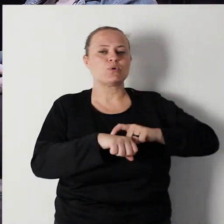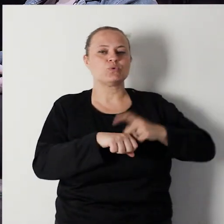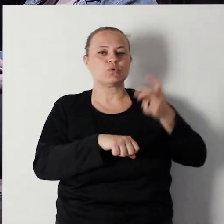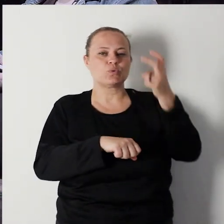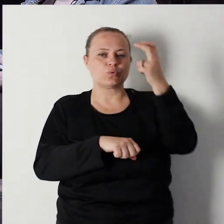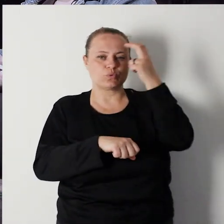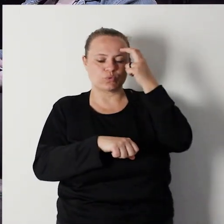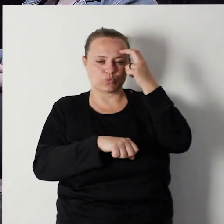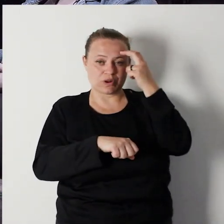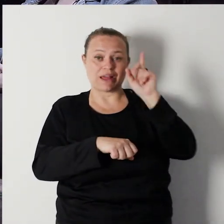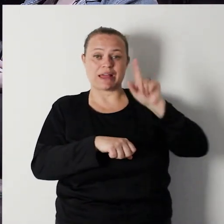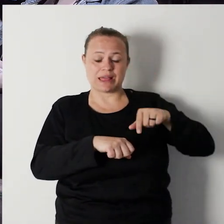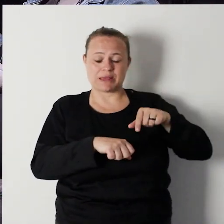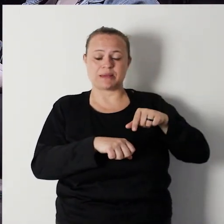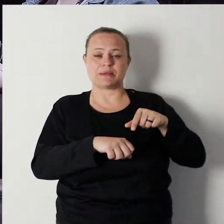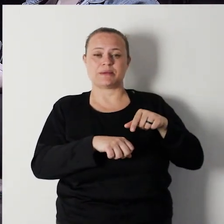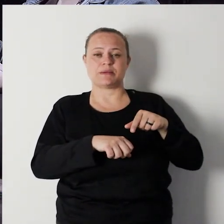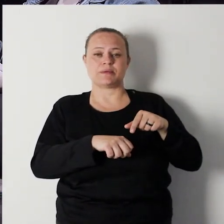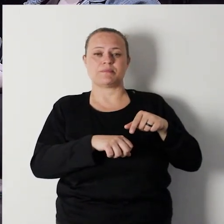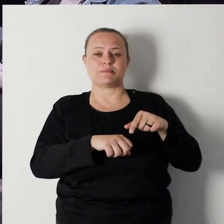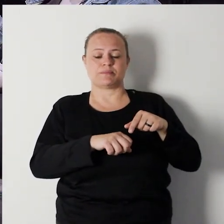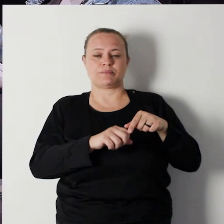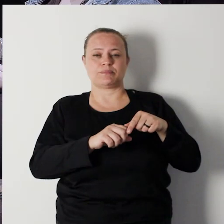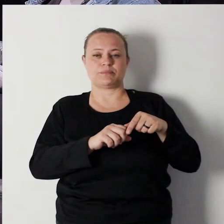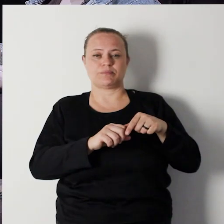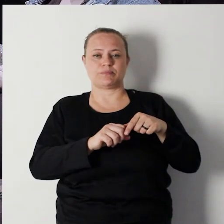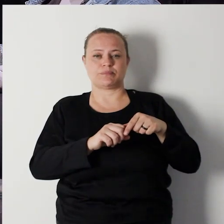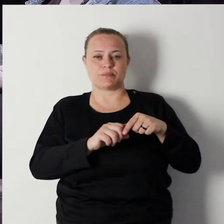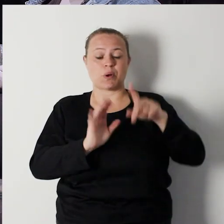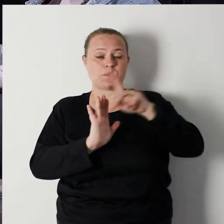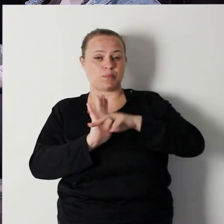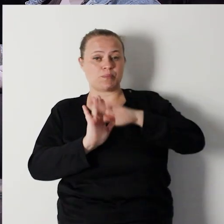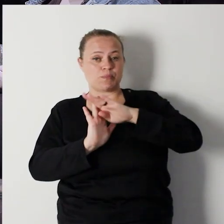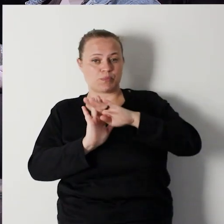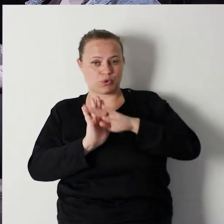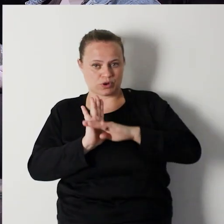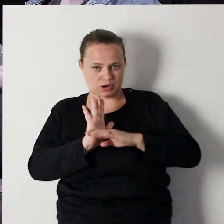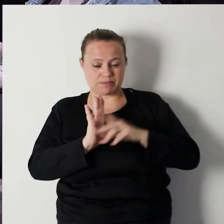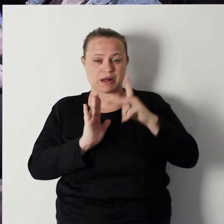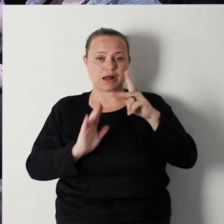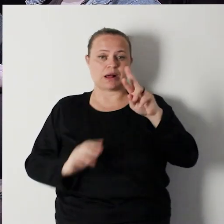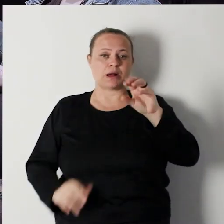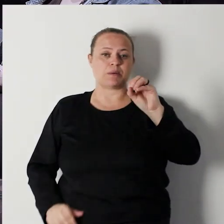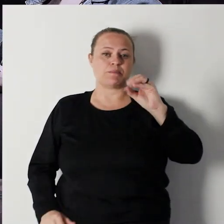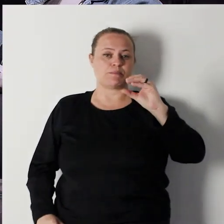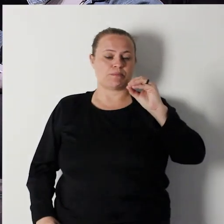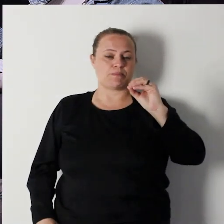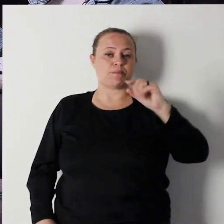se acessar. Você falou dos pontos de cultura, que é um projeto do